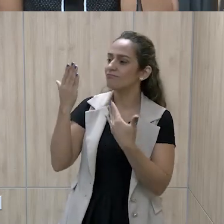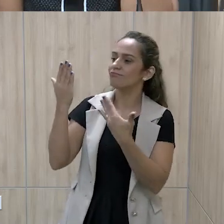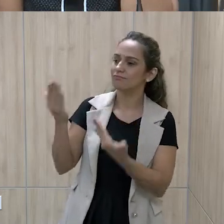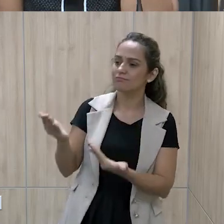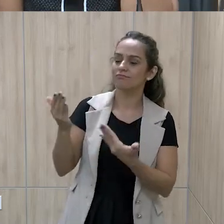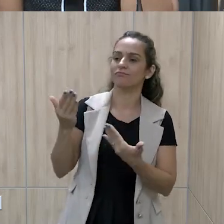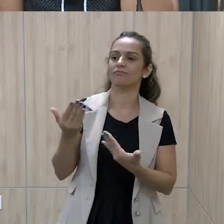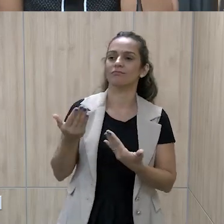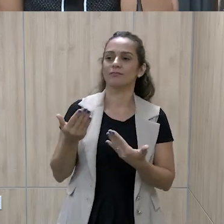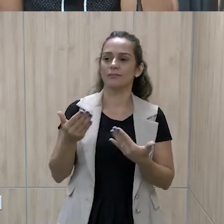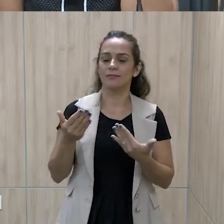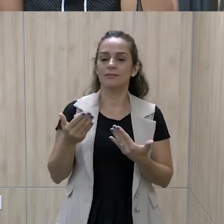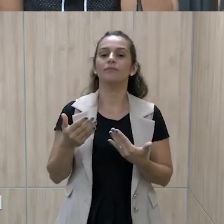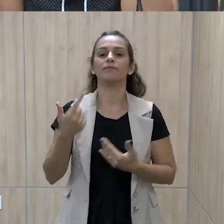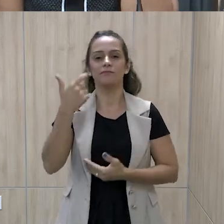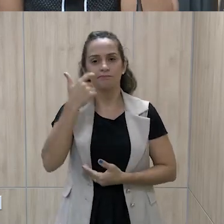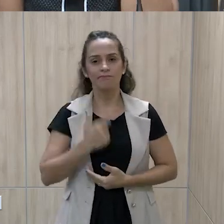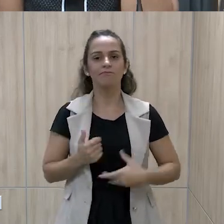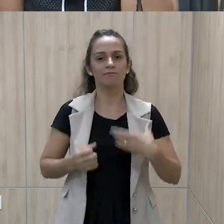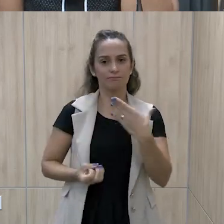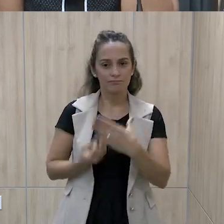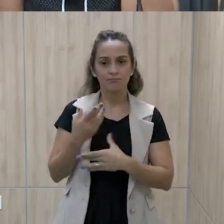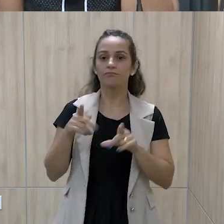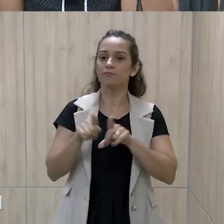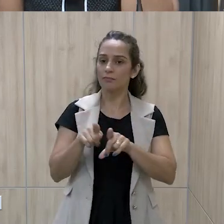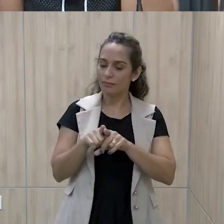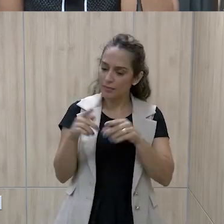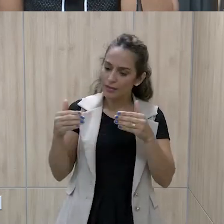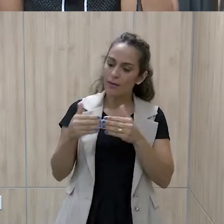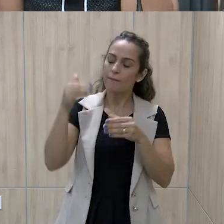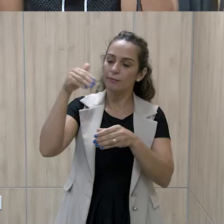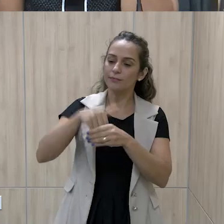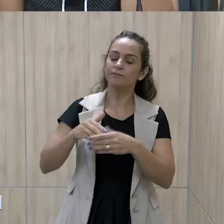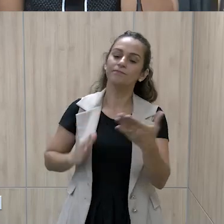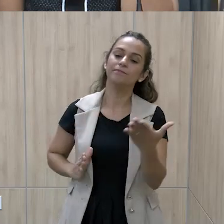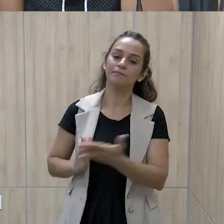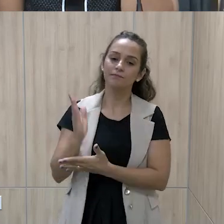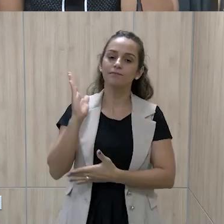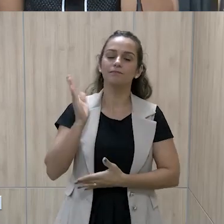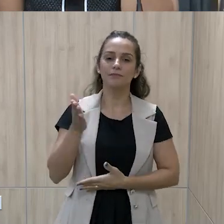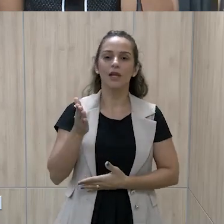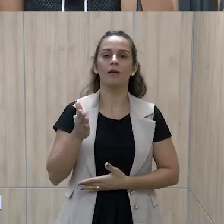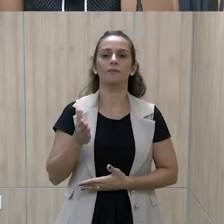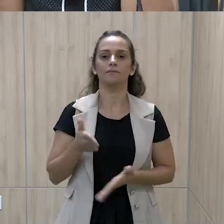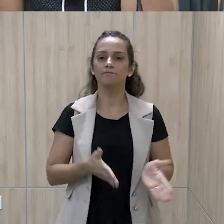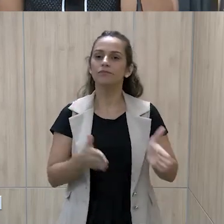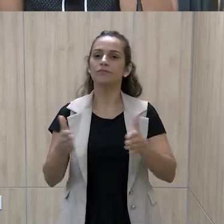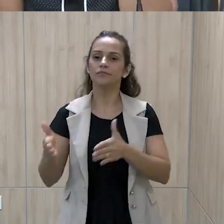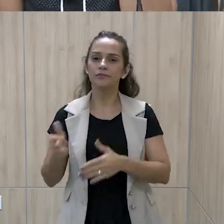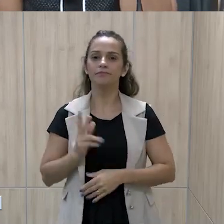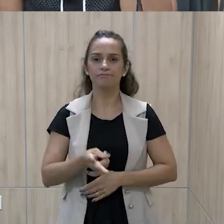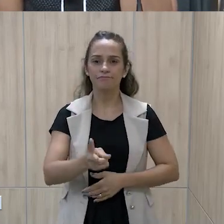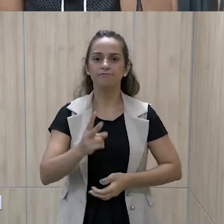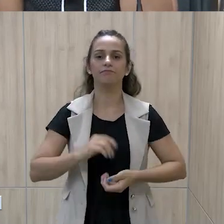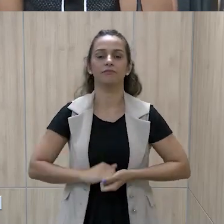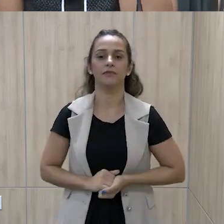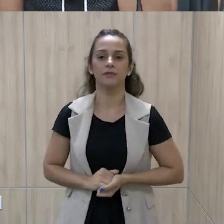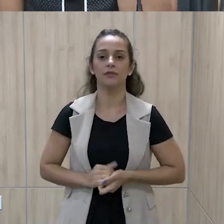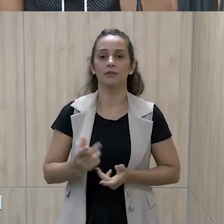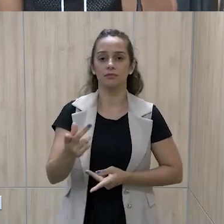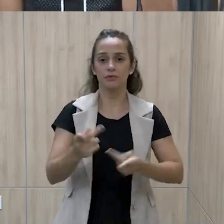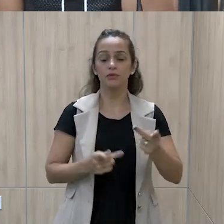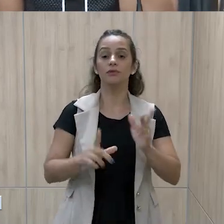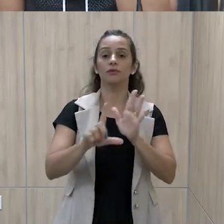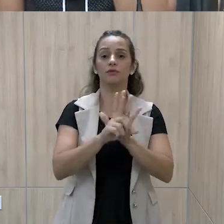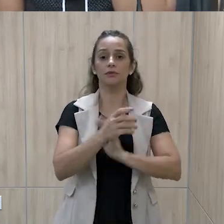Rodrigo Camargo a presença e como autor da matéria voto favorável está parecer e segue a tramitação